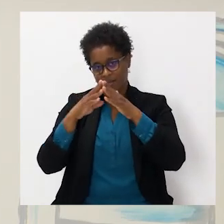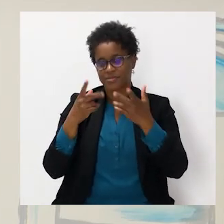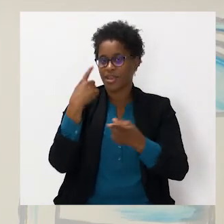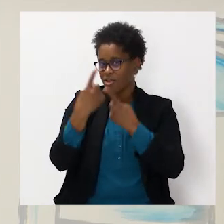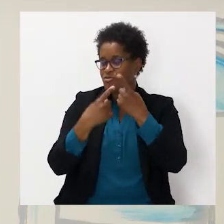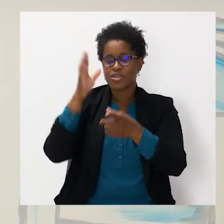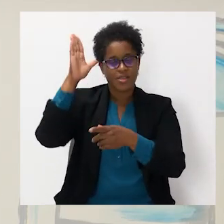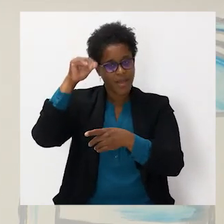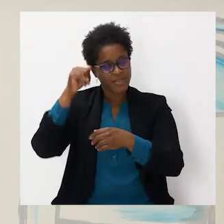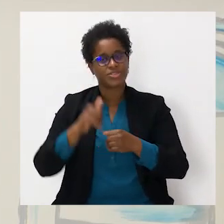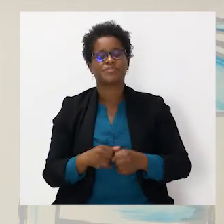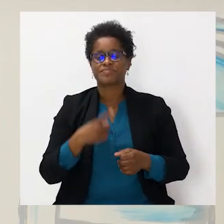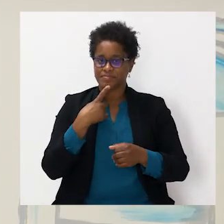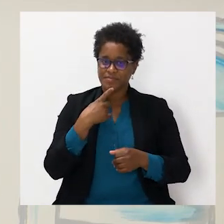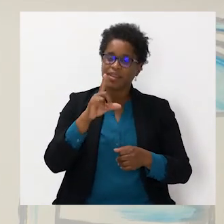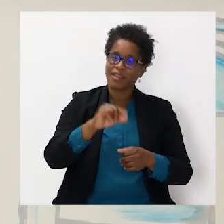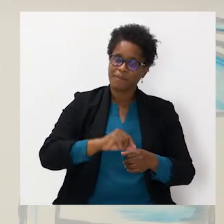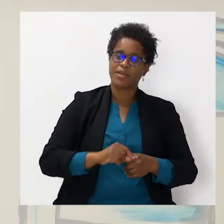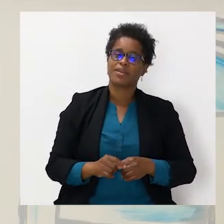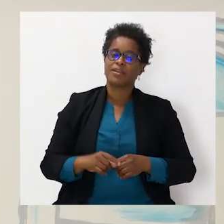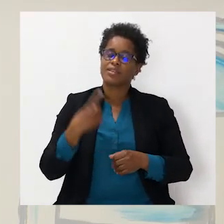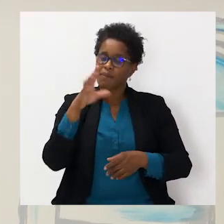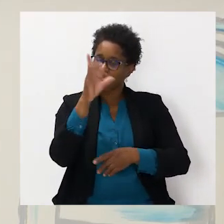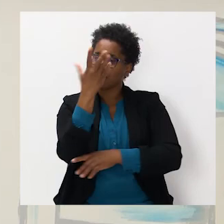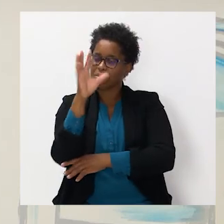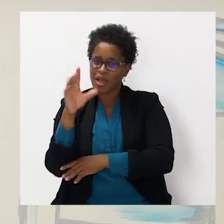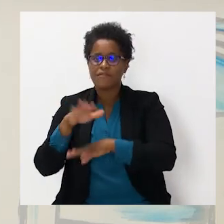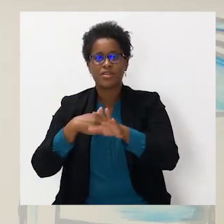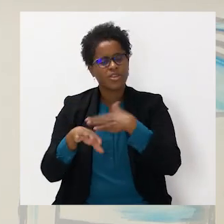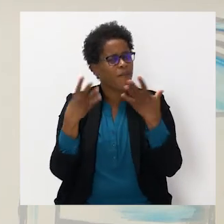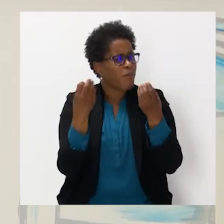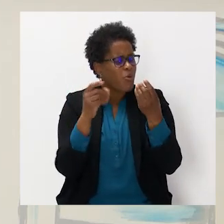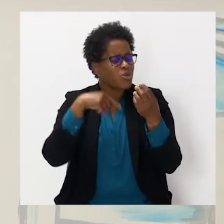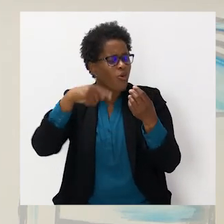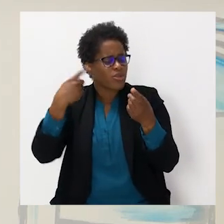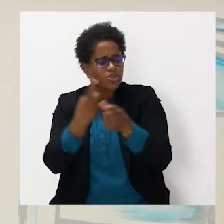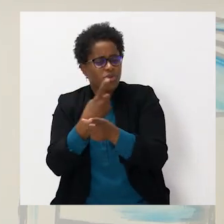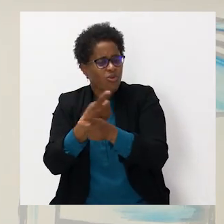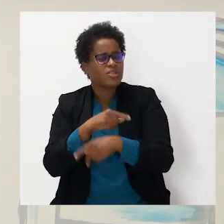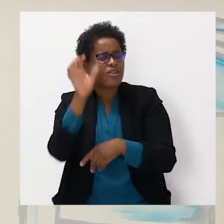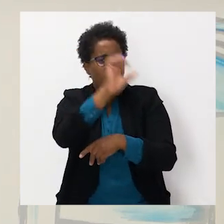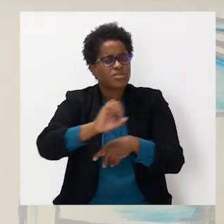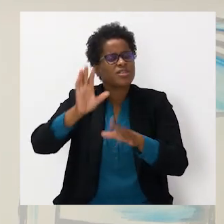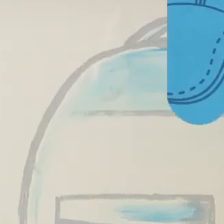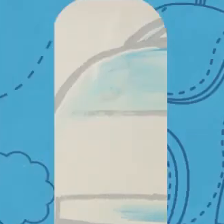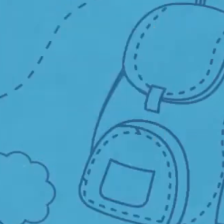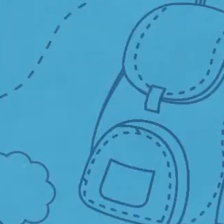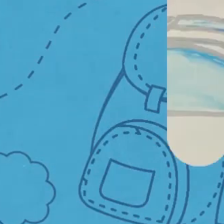alguns animais, certo? E ainda com as plantas fazemos muitas outras coisas que vocês já